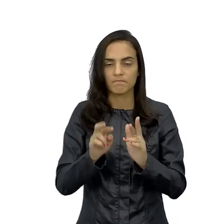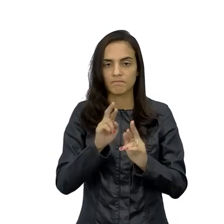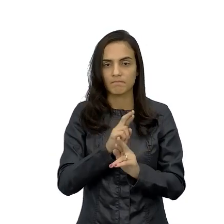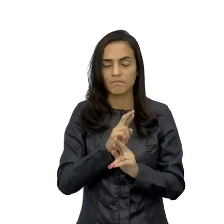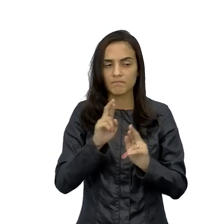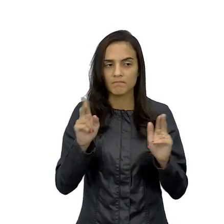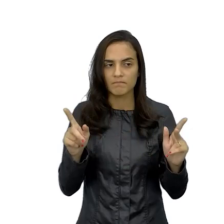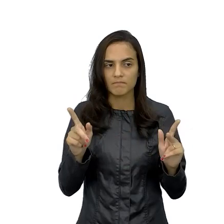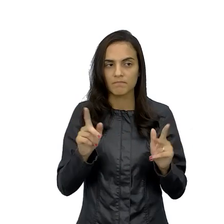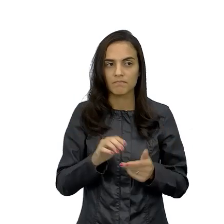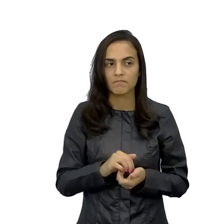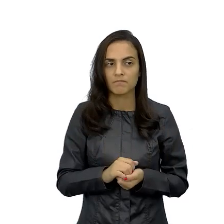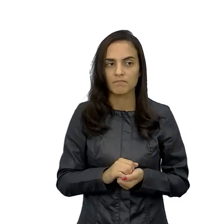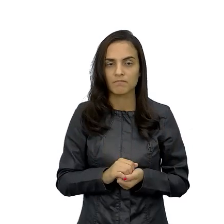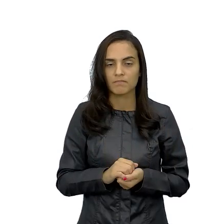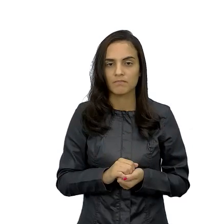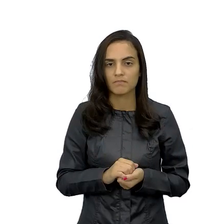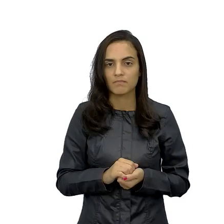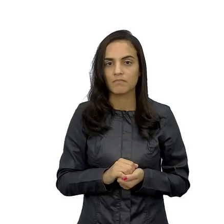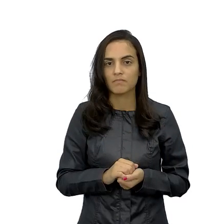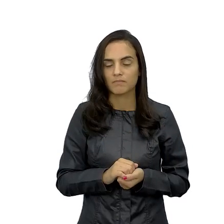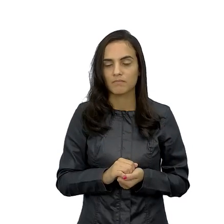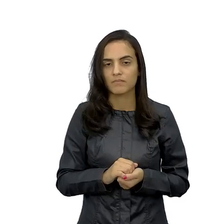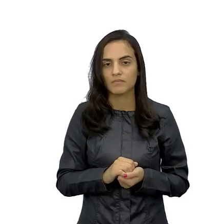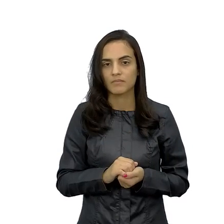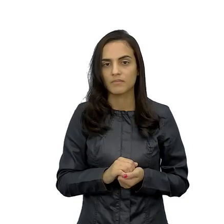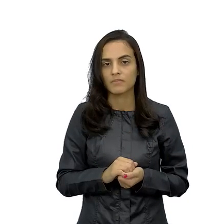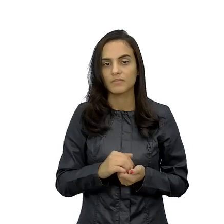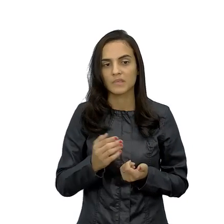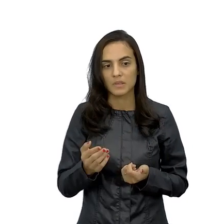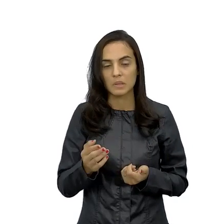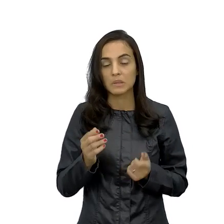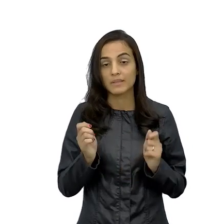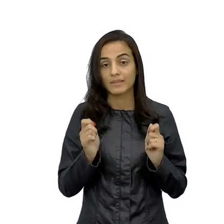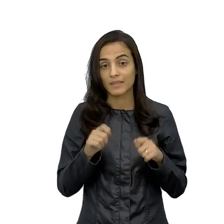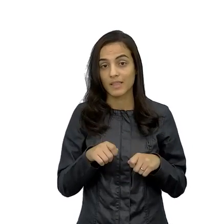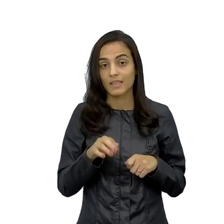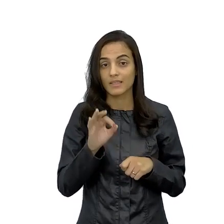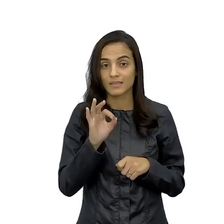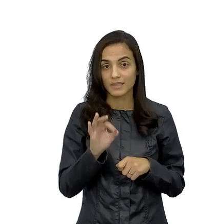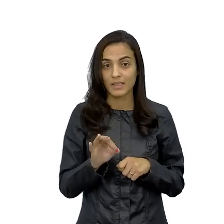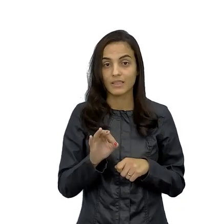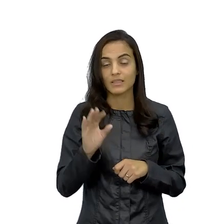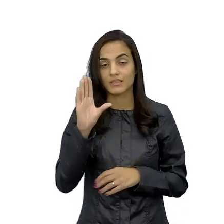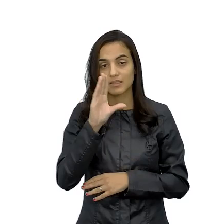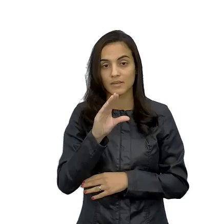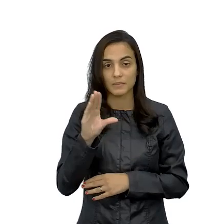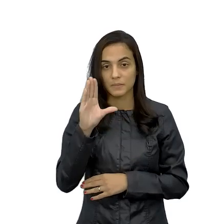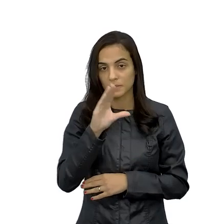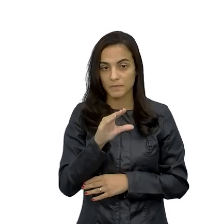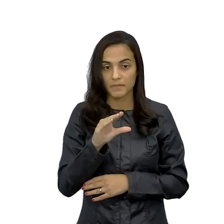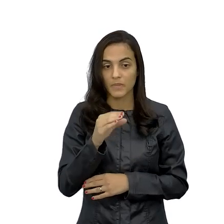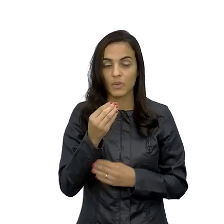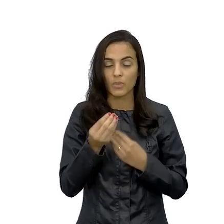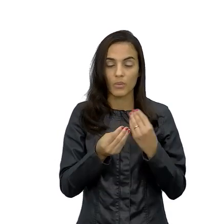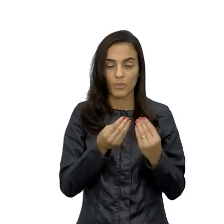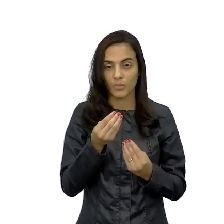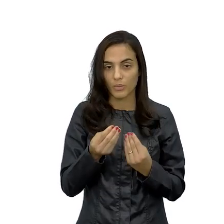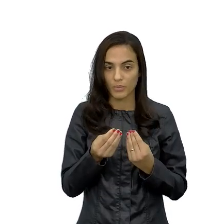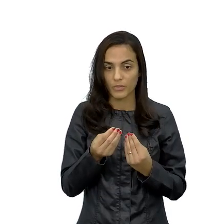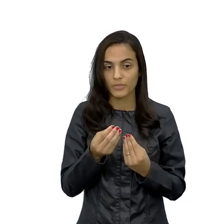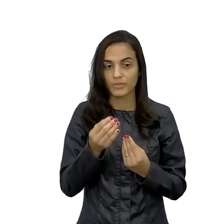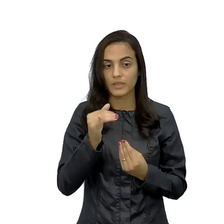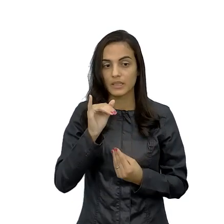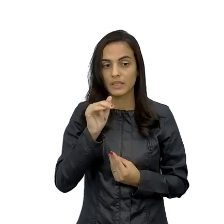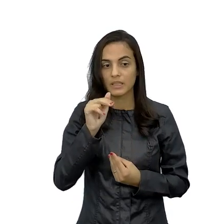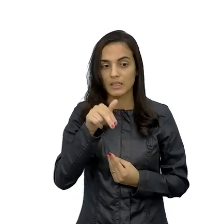e personagens, observando elementos constituintes das narrativas, tais como